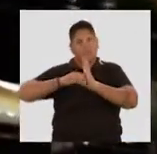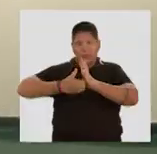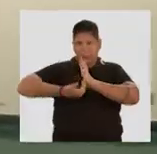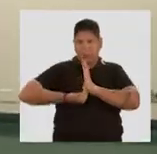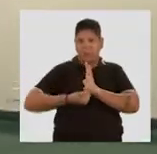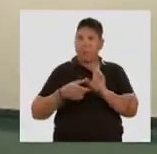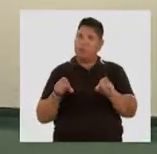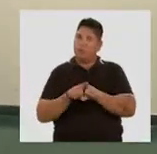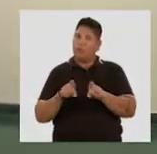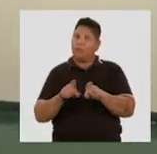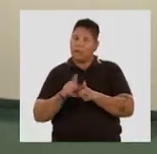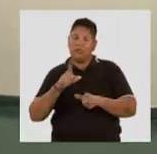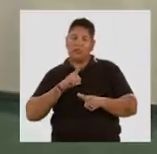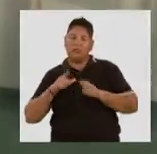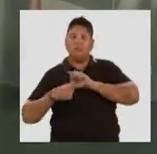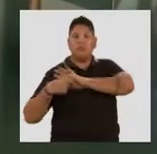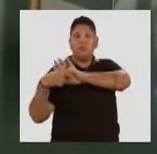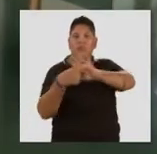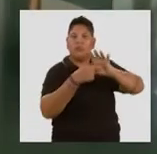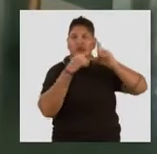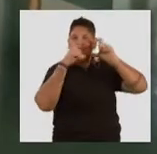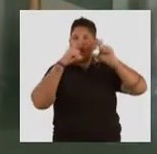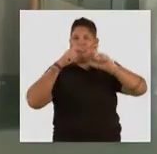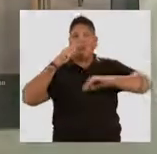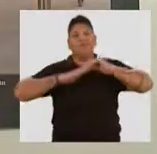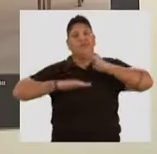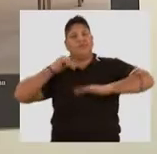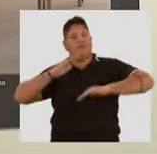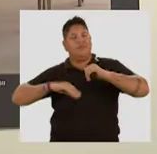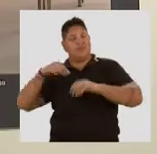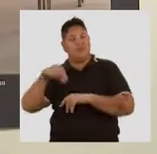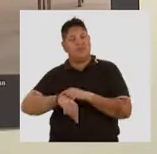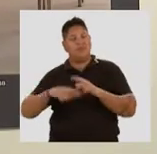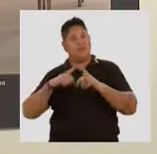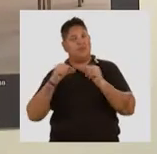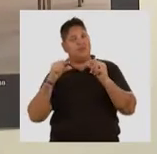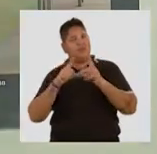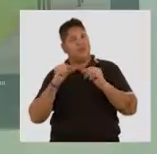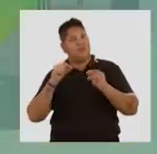Senado sediaram exposições de fotografias de trabalhadores em Brasília.